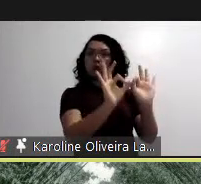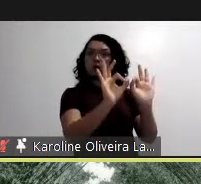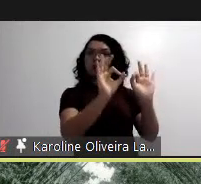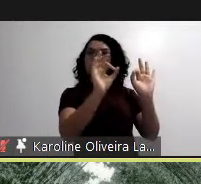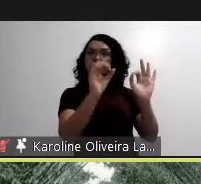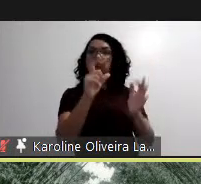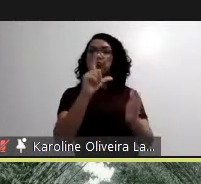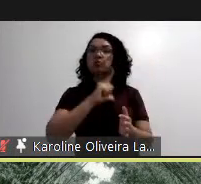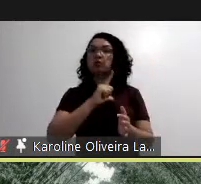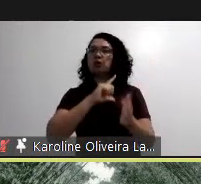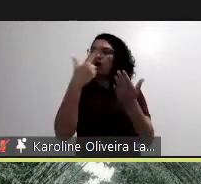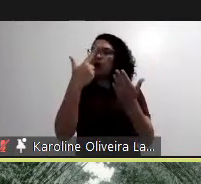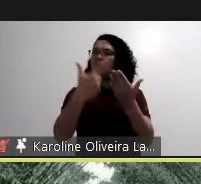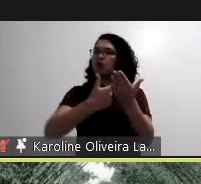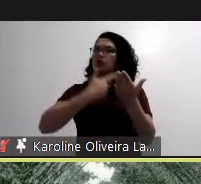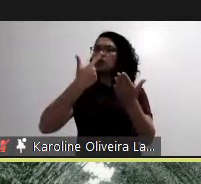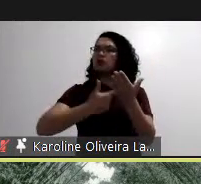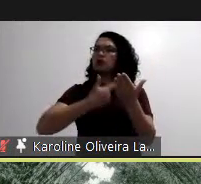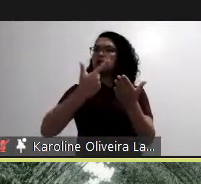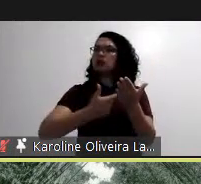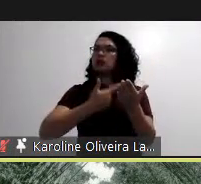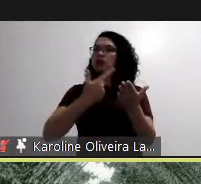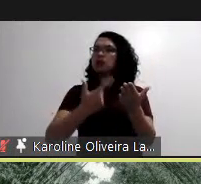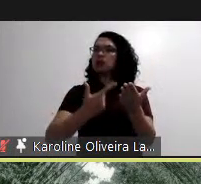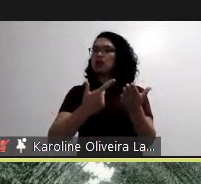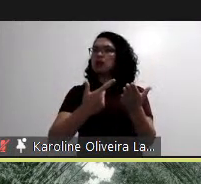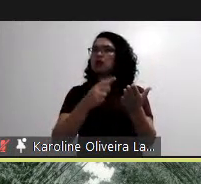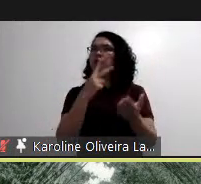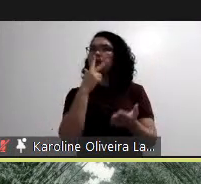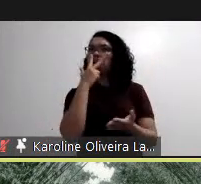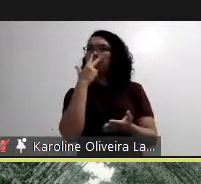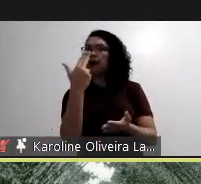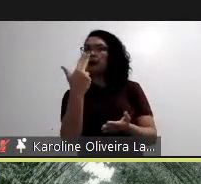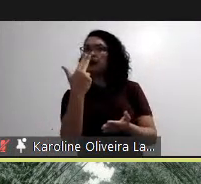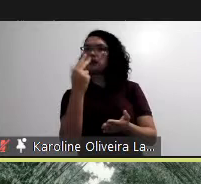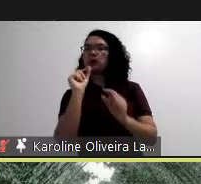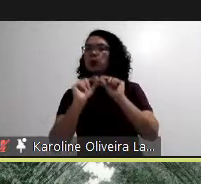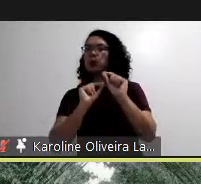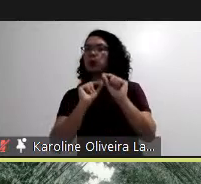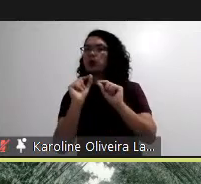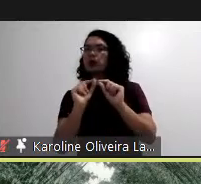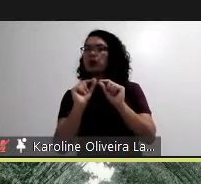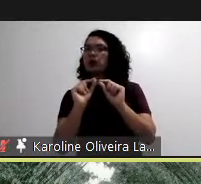aí, como uma obra de coleção, isto é, ele exibia como se fosse um troféu,